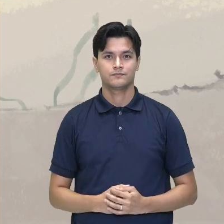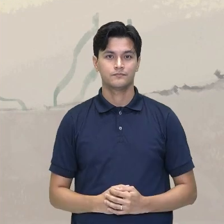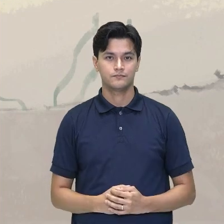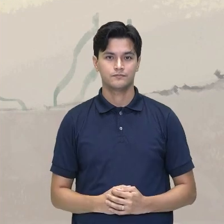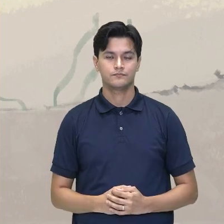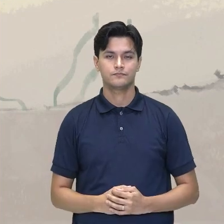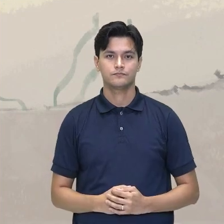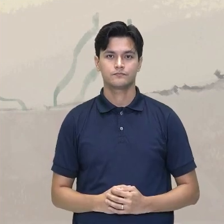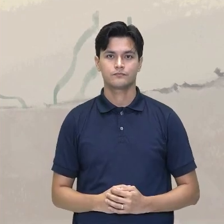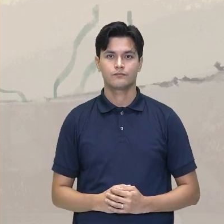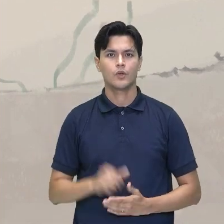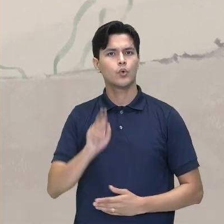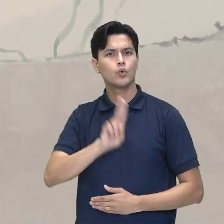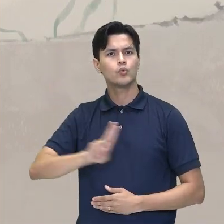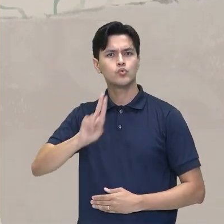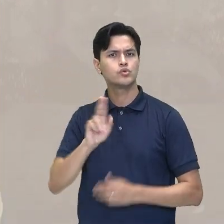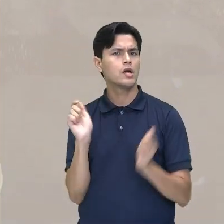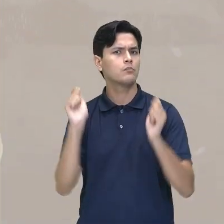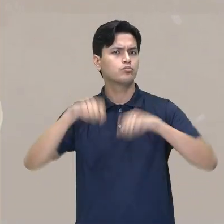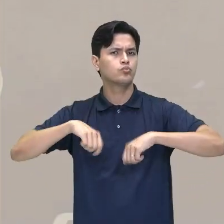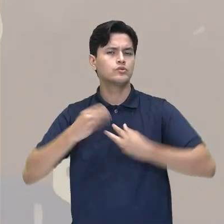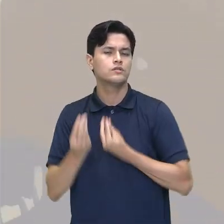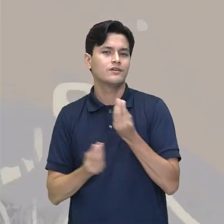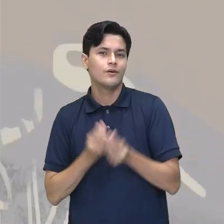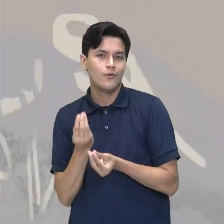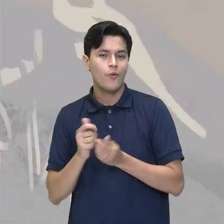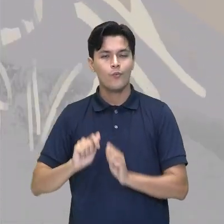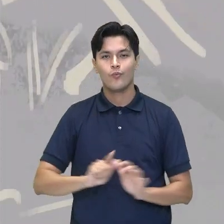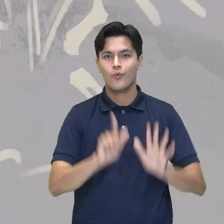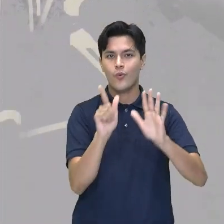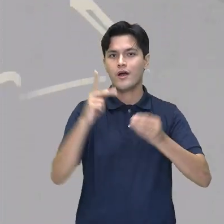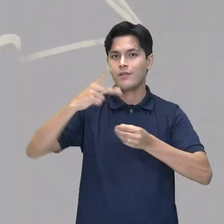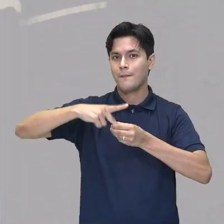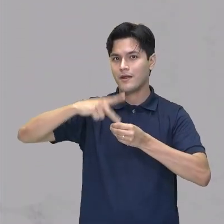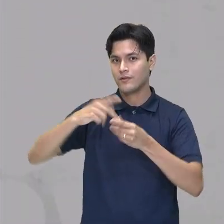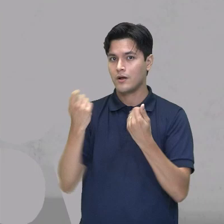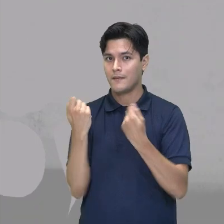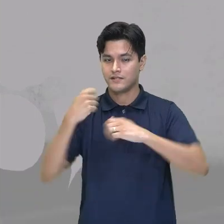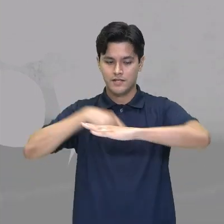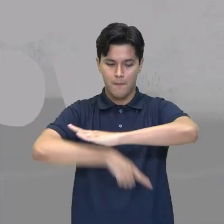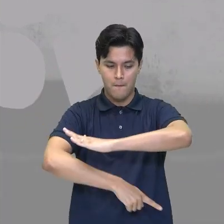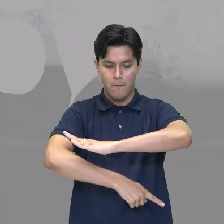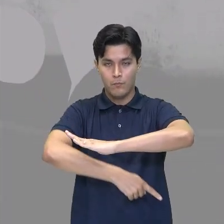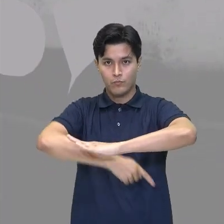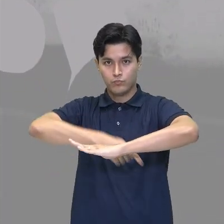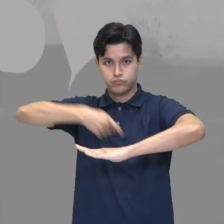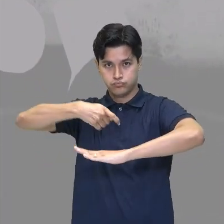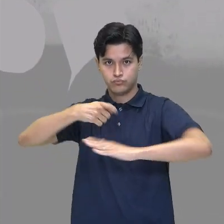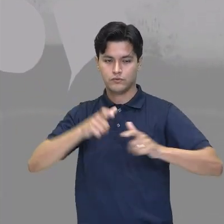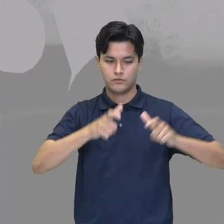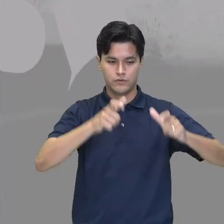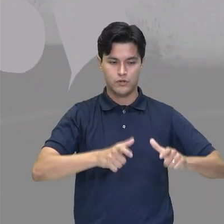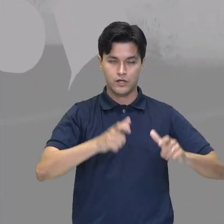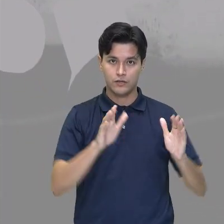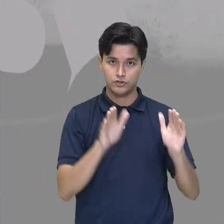Para serem utilizados, o petróleo e o gás natural são extraídos em poços de coleta.